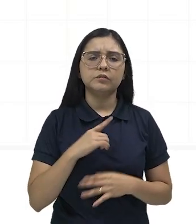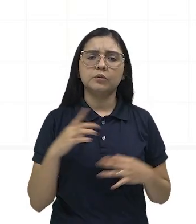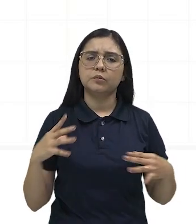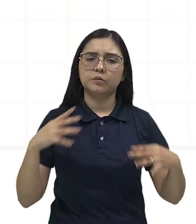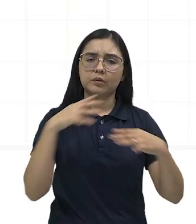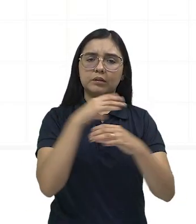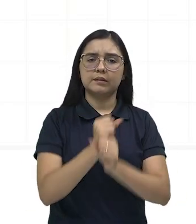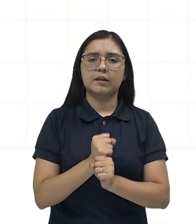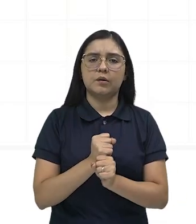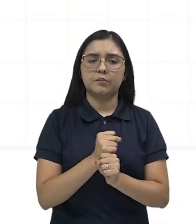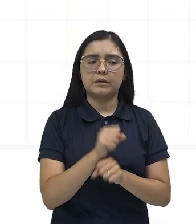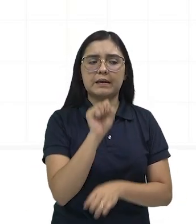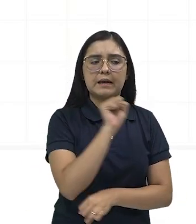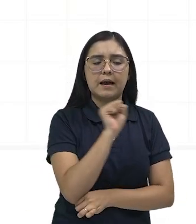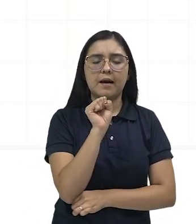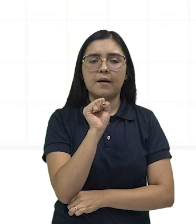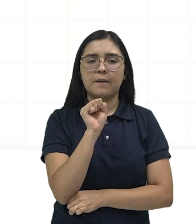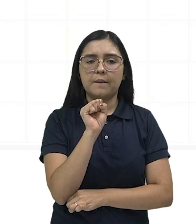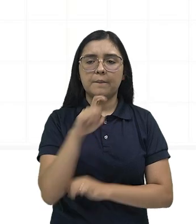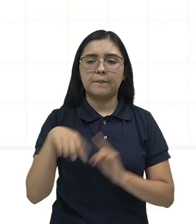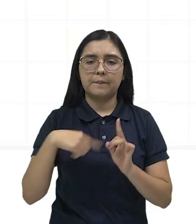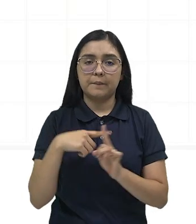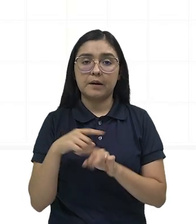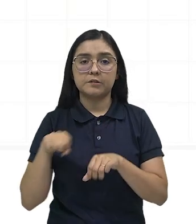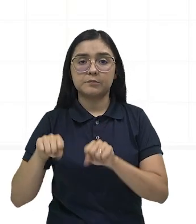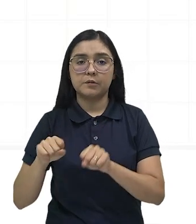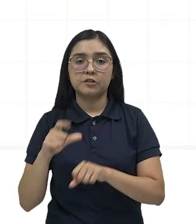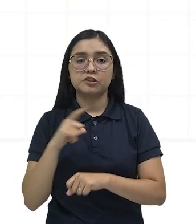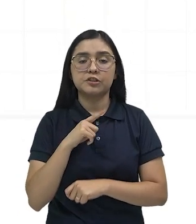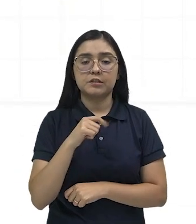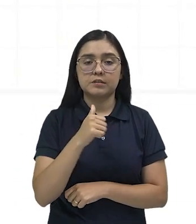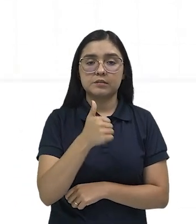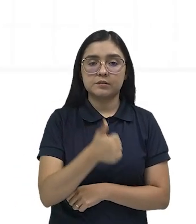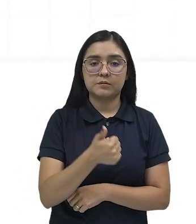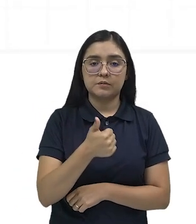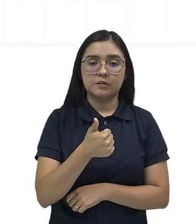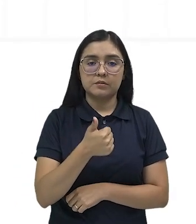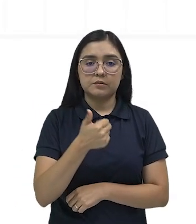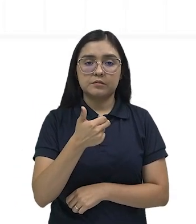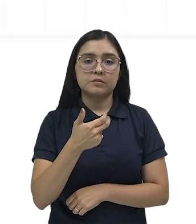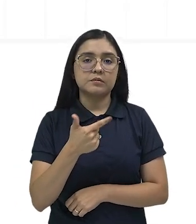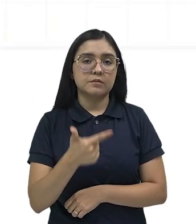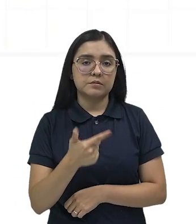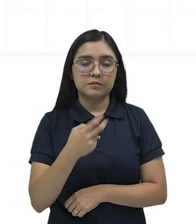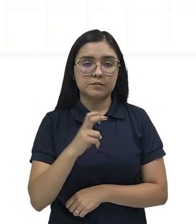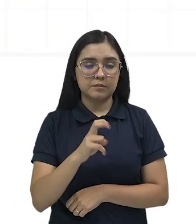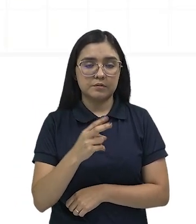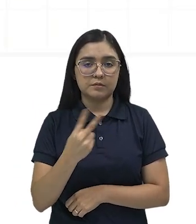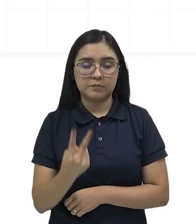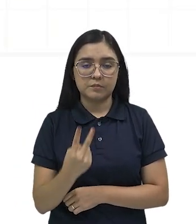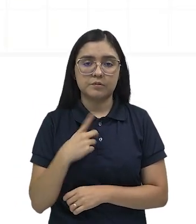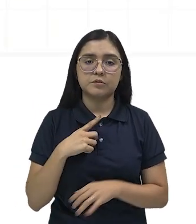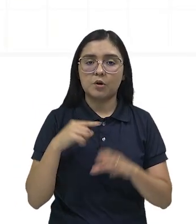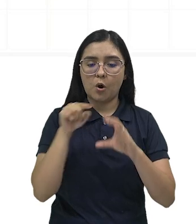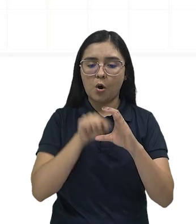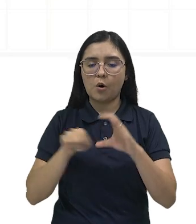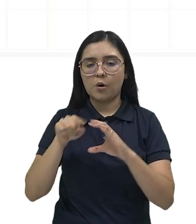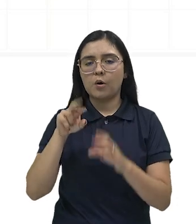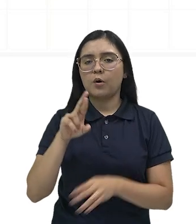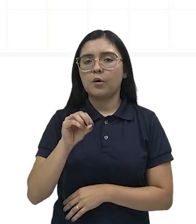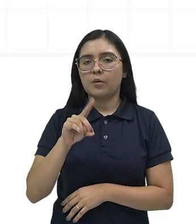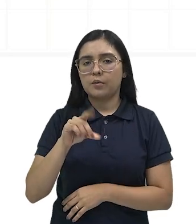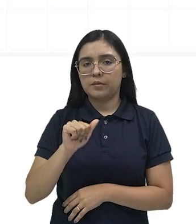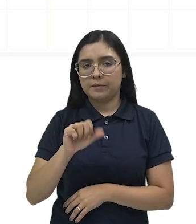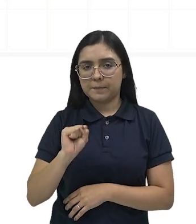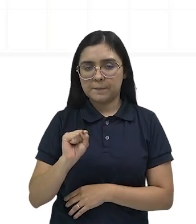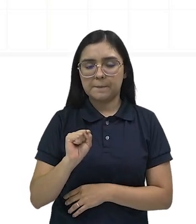152 rodas. É aqui que você vai começar a fazer a tua interpretação, ó.